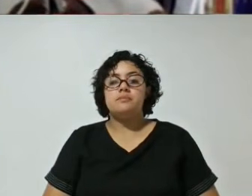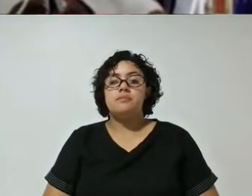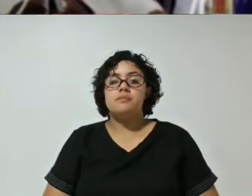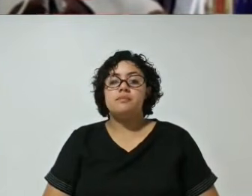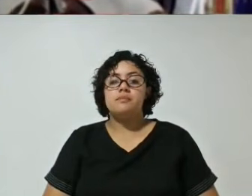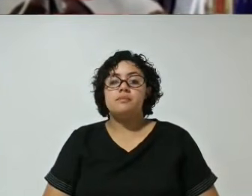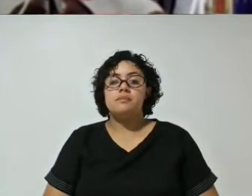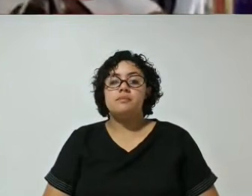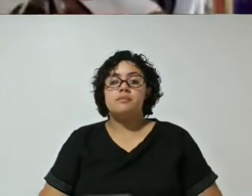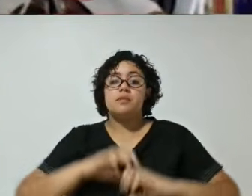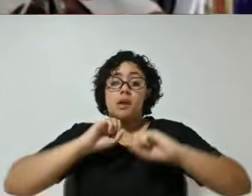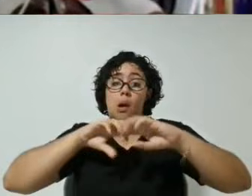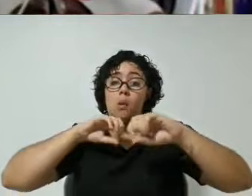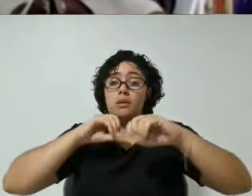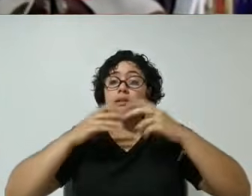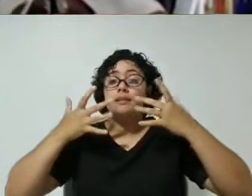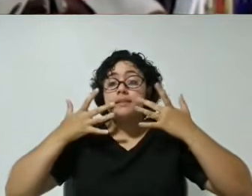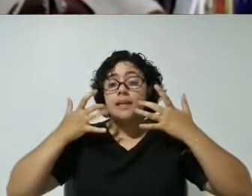Aulas de teatro,